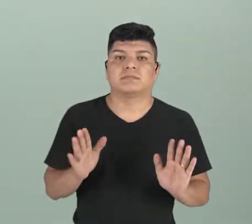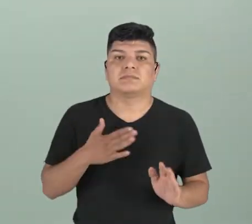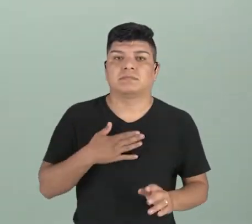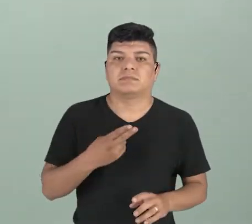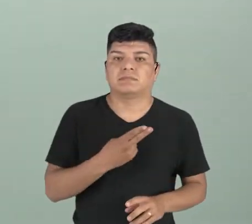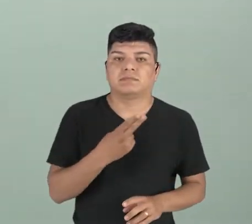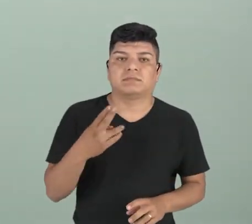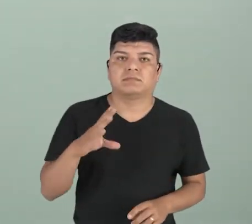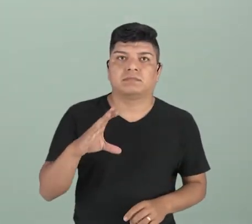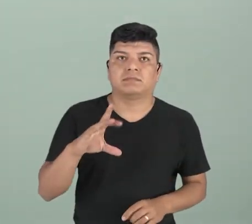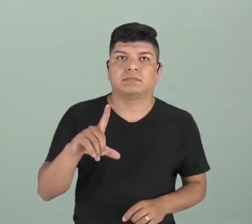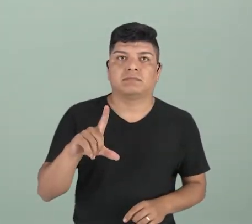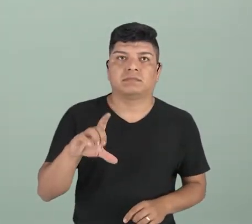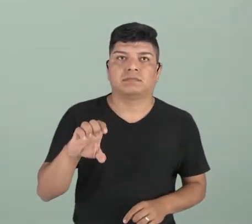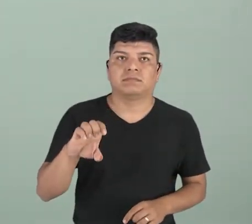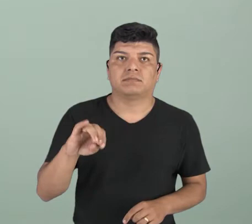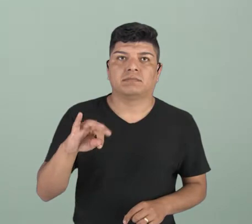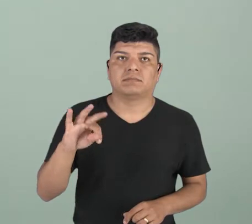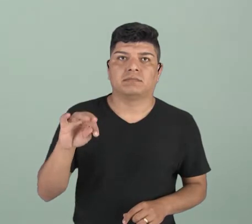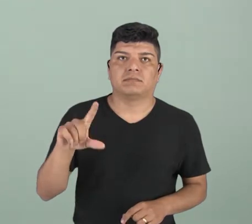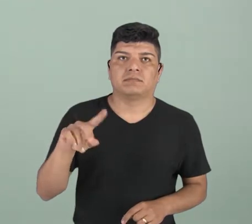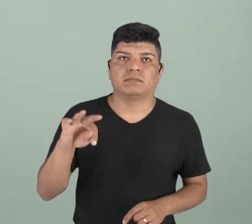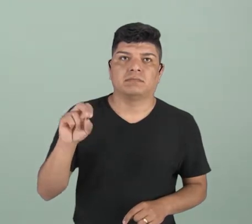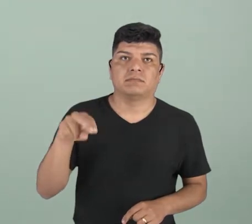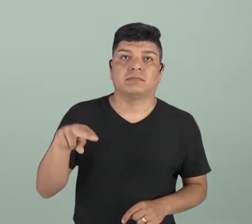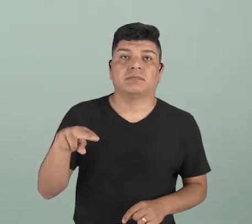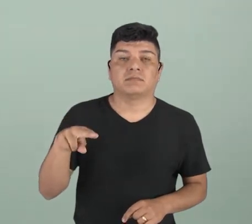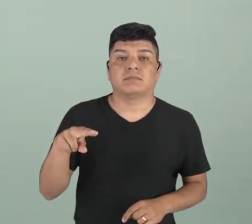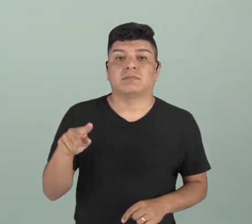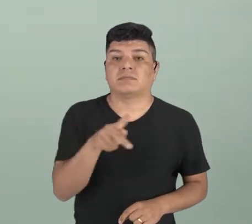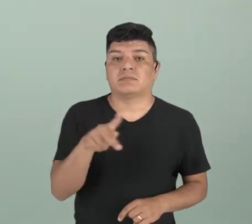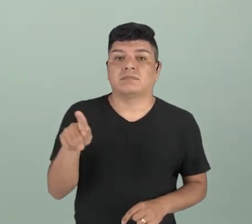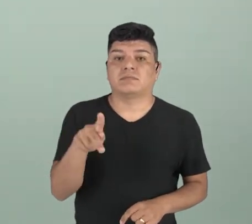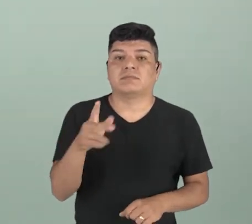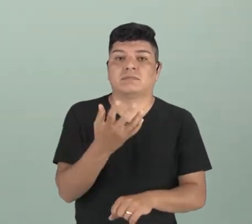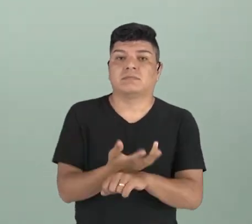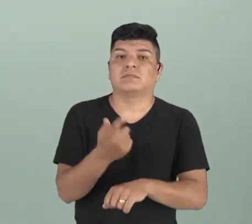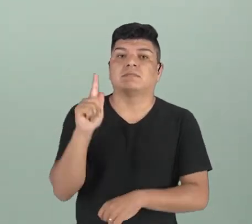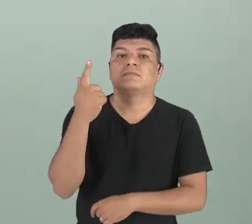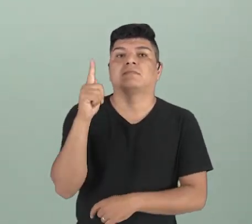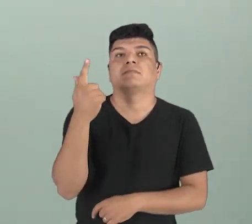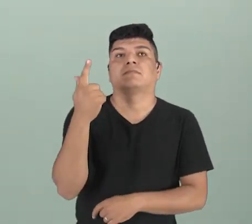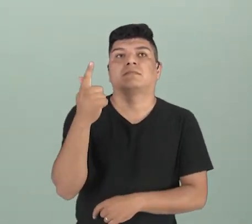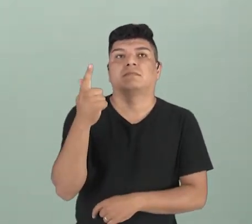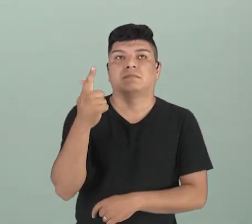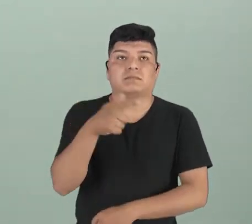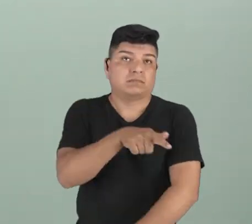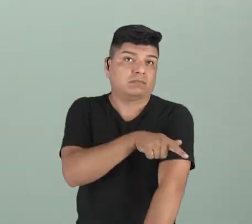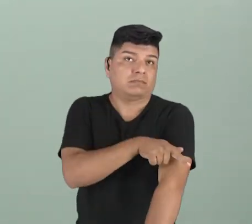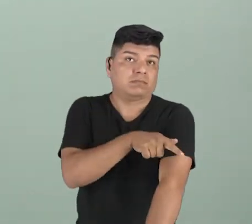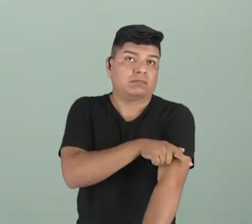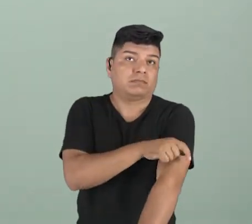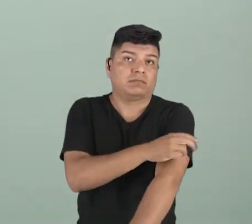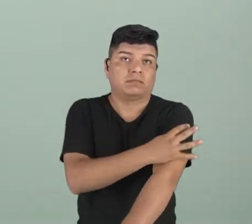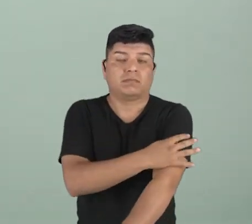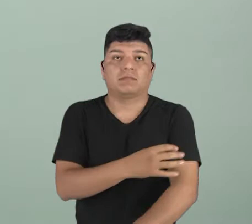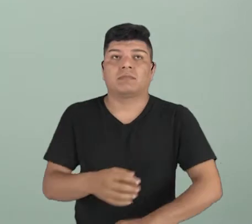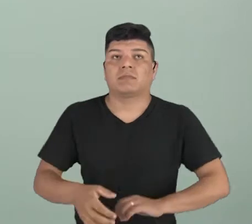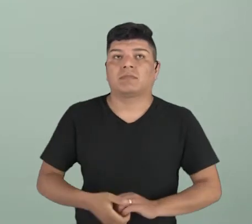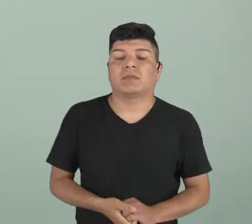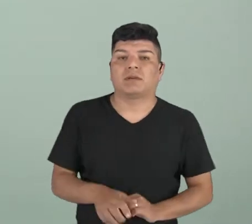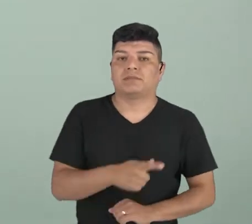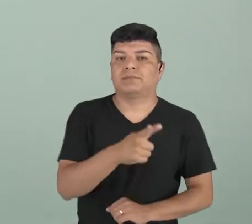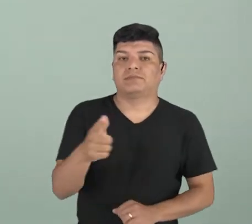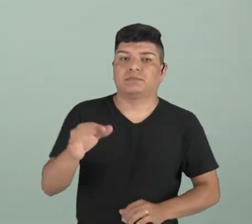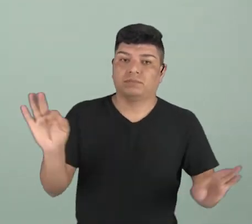Olá, meu nome é Cleilton Amaral, professor de Geografia, e o nosso estudo é voltado para os alunos do 7º ano do ensino fundamental.